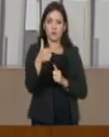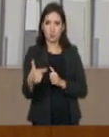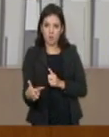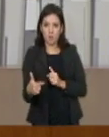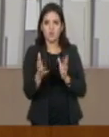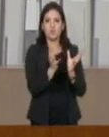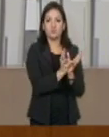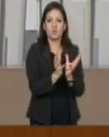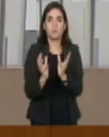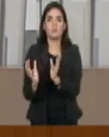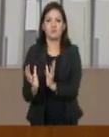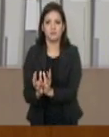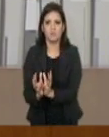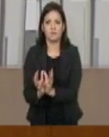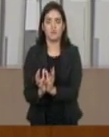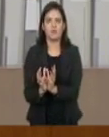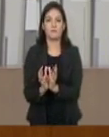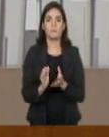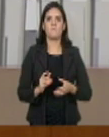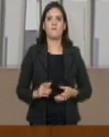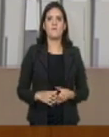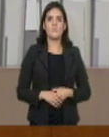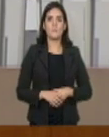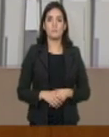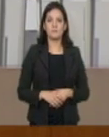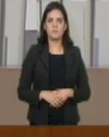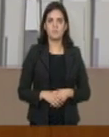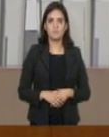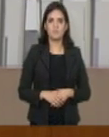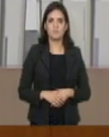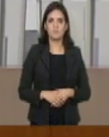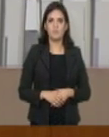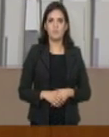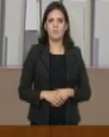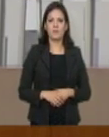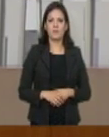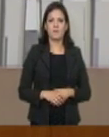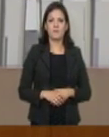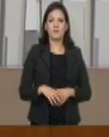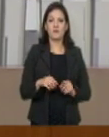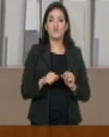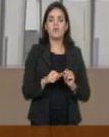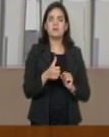que têm a denominação de Senado, é a denominação que eles dão, fazem